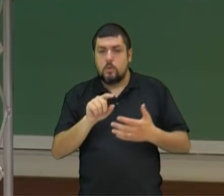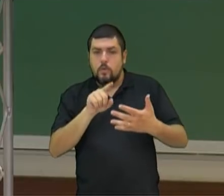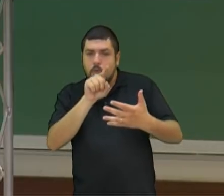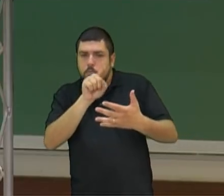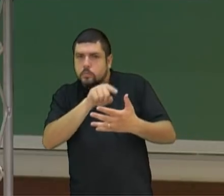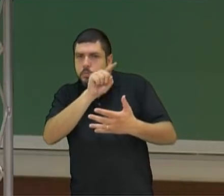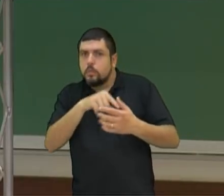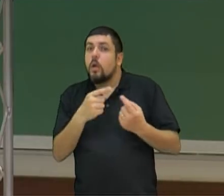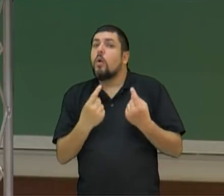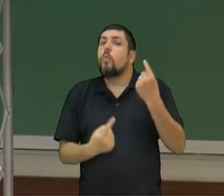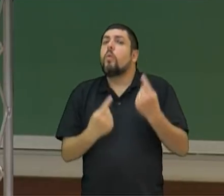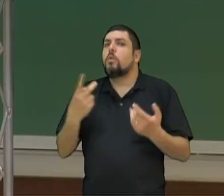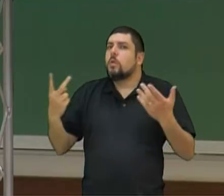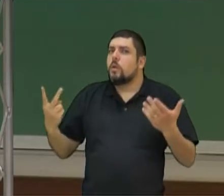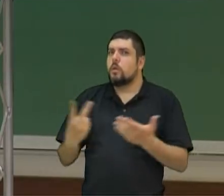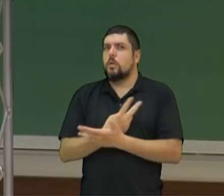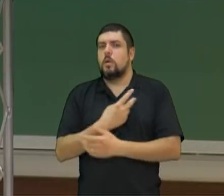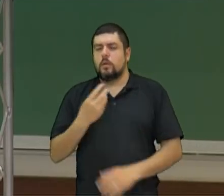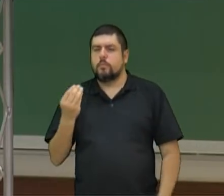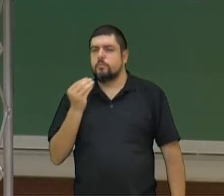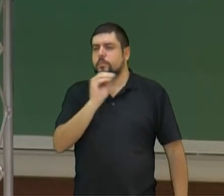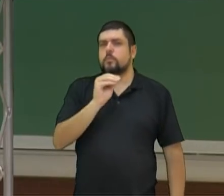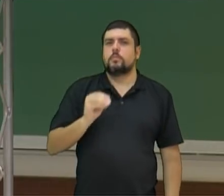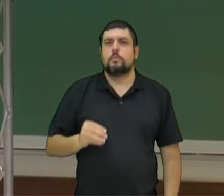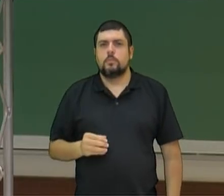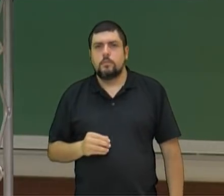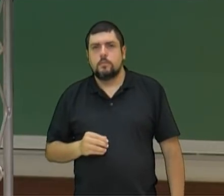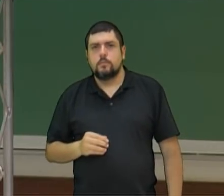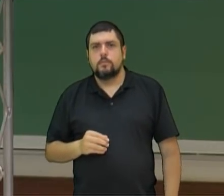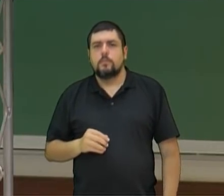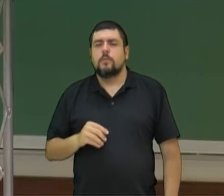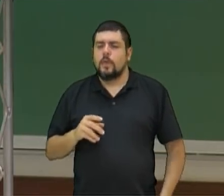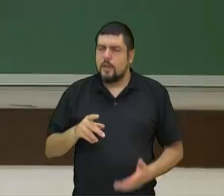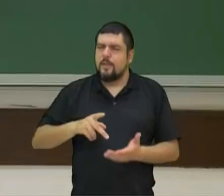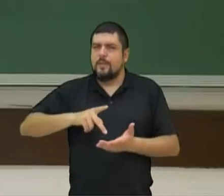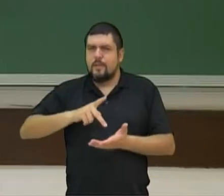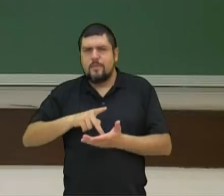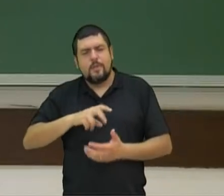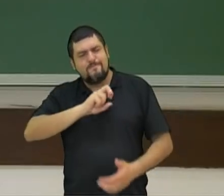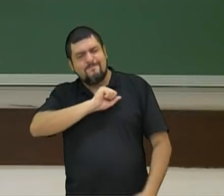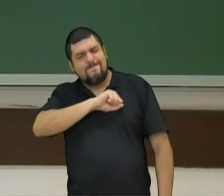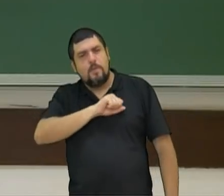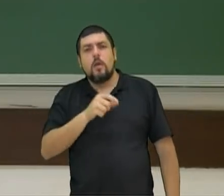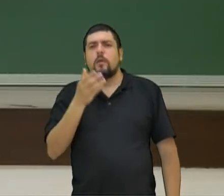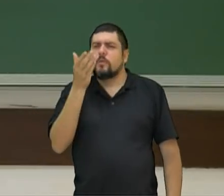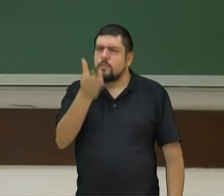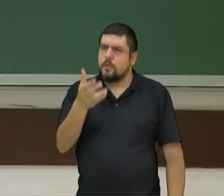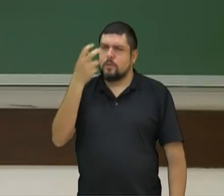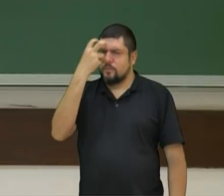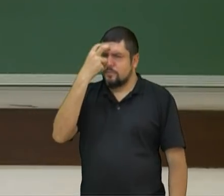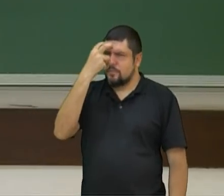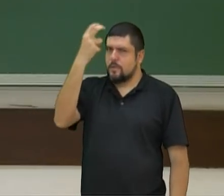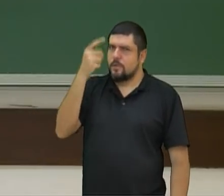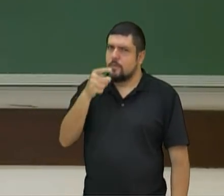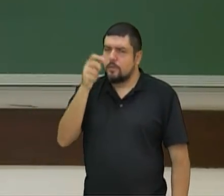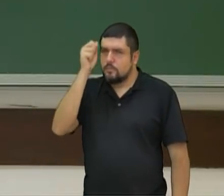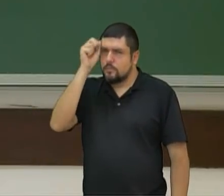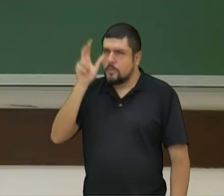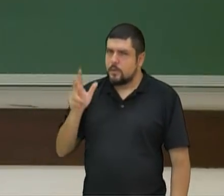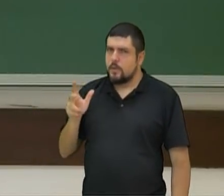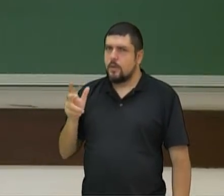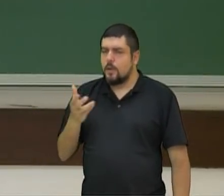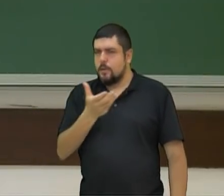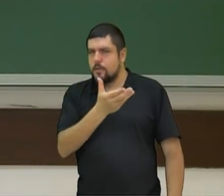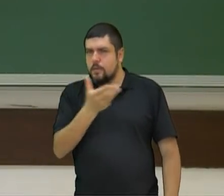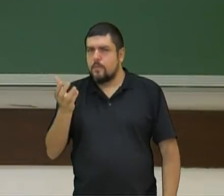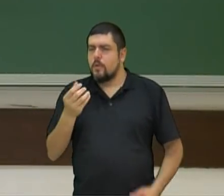vertebral. Ah, Fabiano, aí é pegadinha, né? Mas eu estou fazendo de propósito, vocês são inteligentes, vocês são espertinhos e eu quero